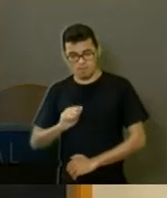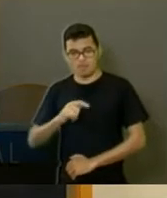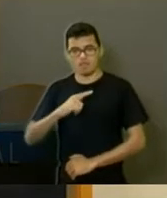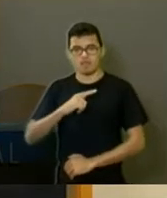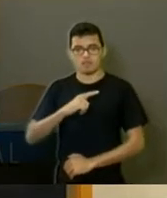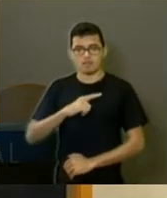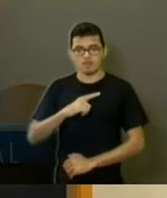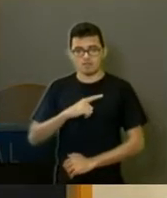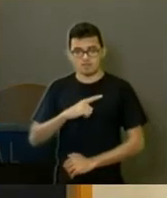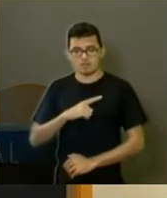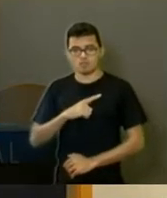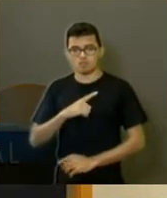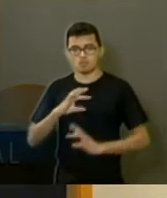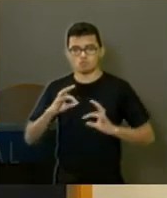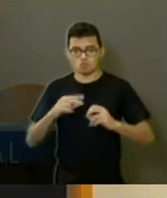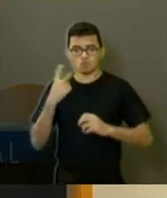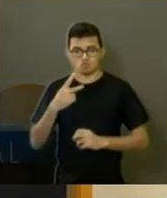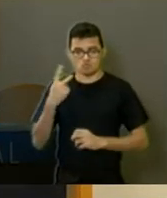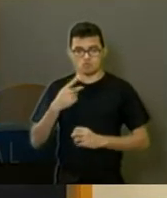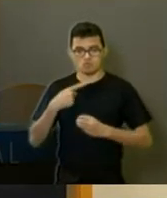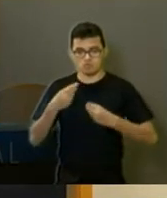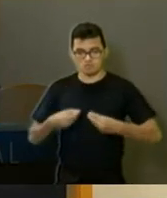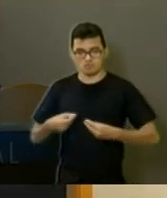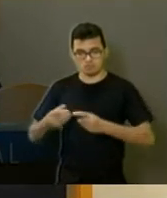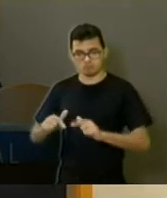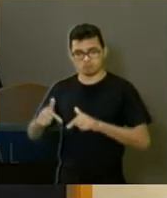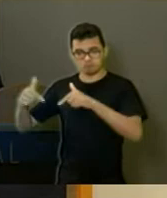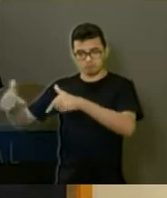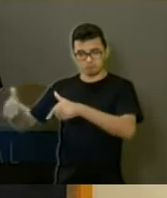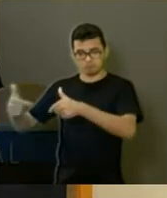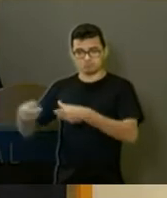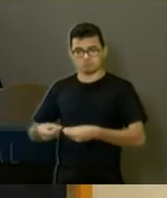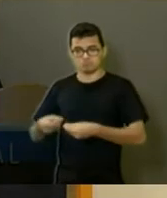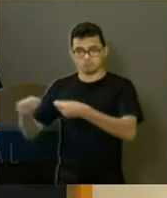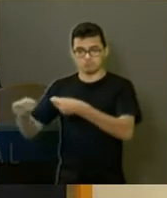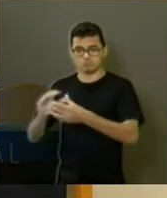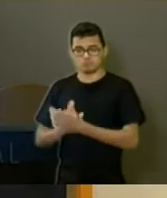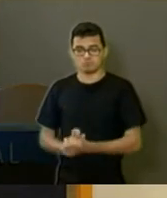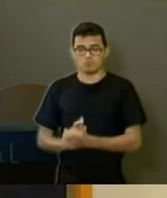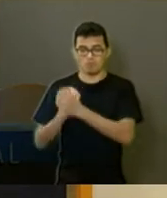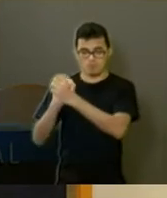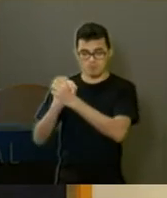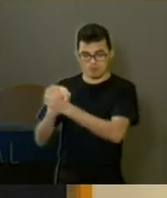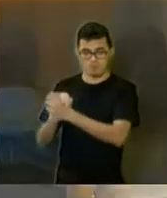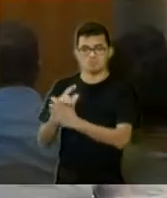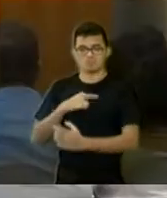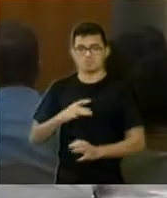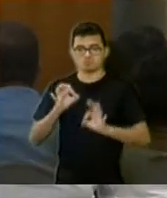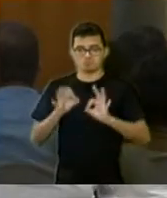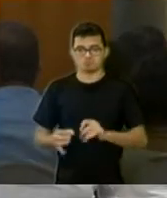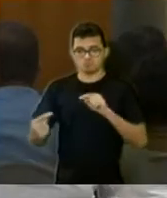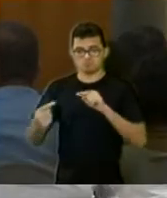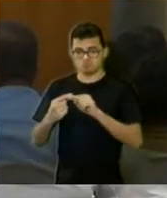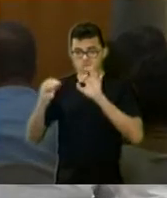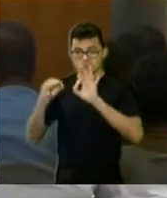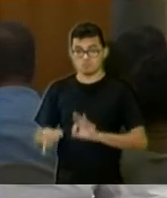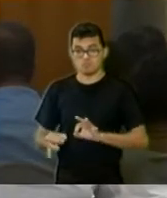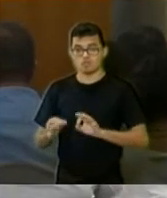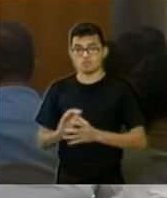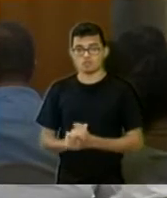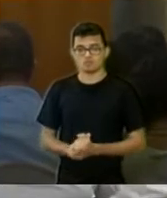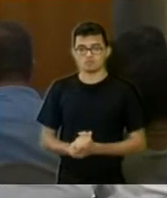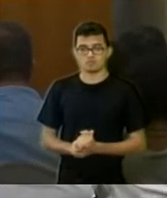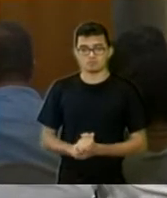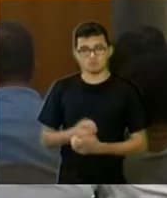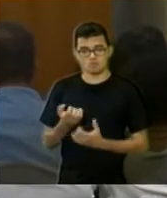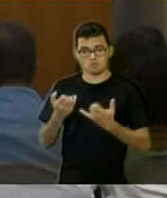assinaram e estão dando essa honra ao mérito ao senhor Freitas. Então, senhor Freitas, parabéns. É uma justa homenagem, como foi dita aqui pelo